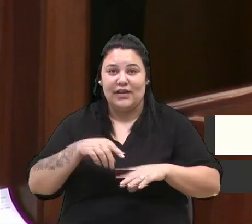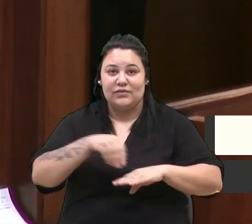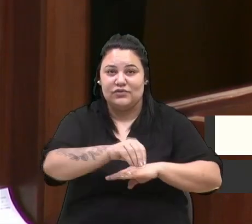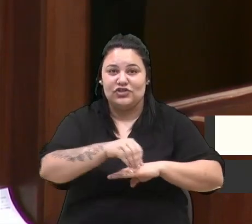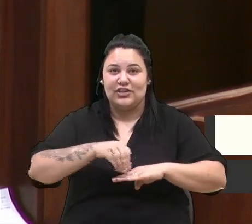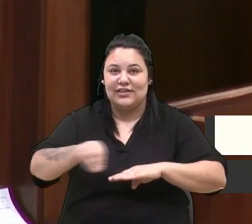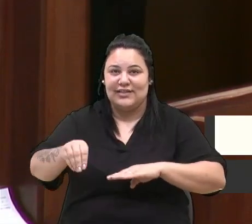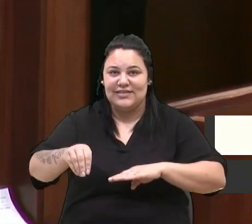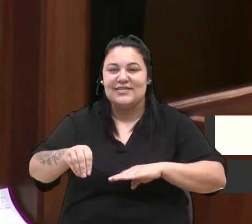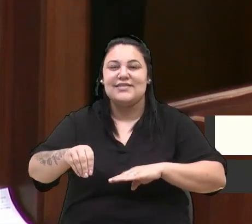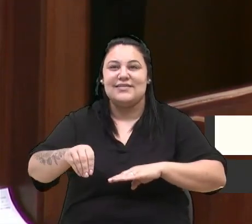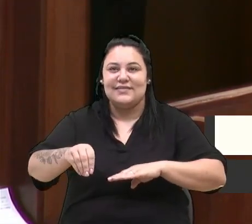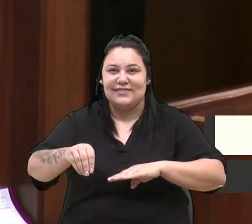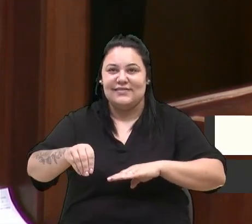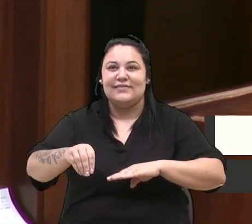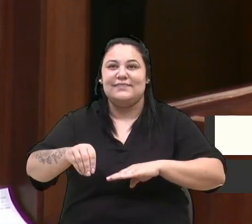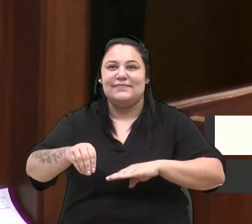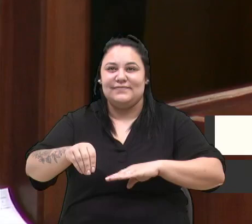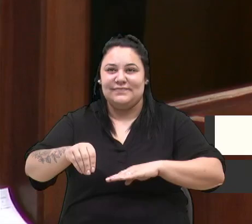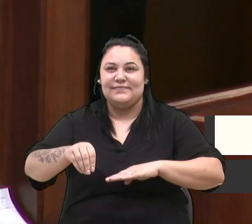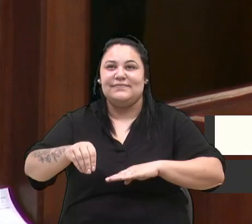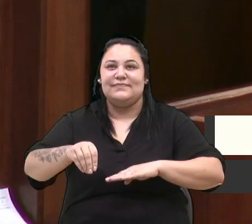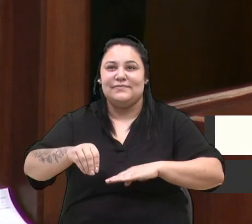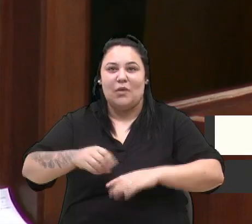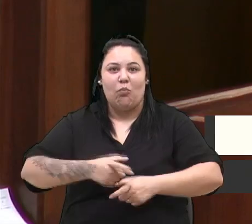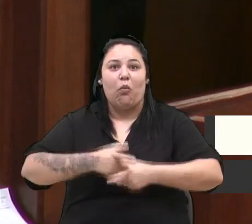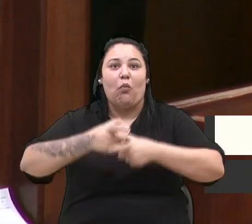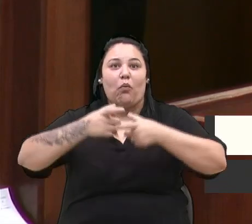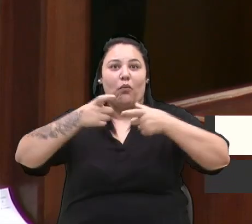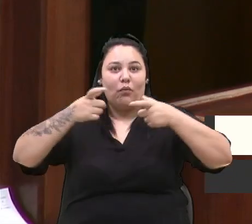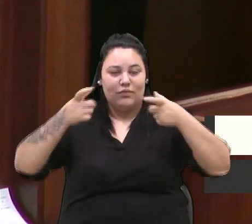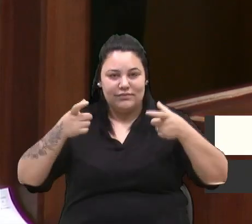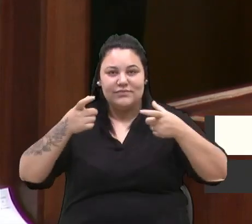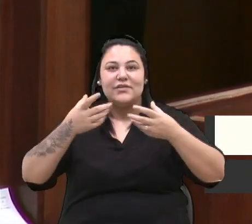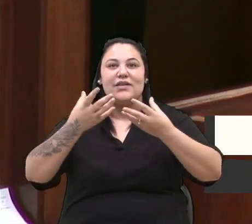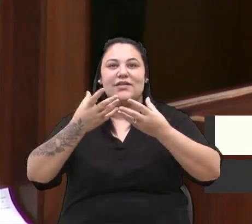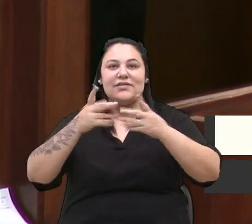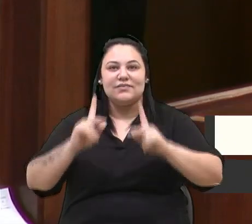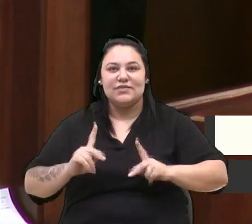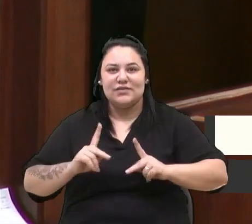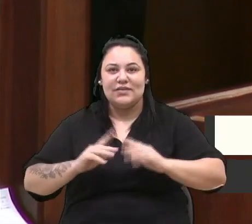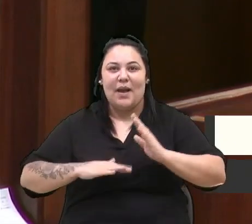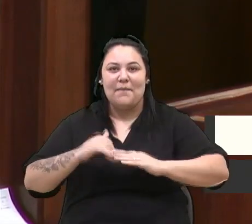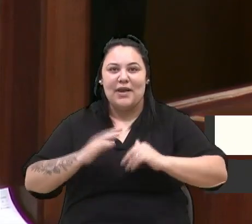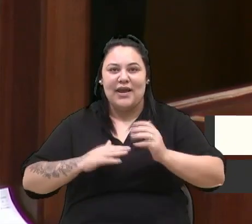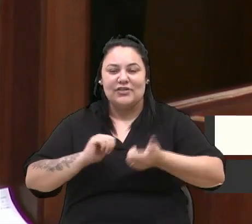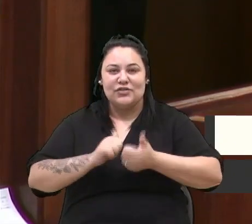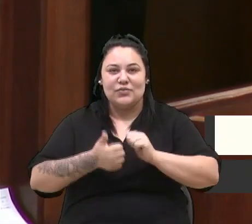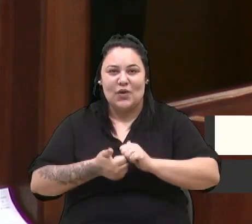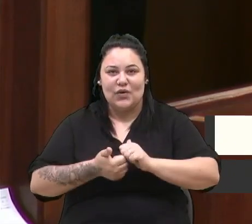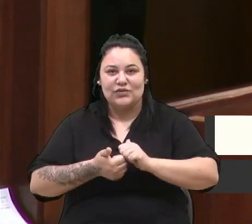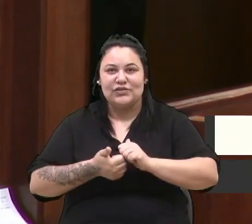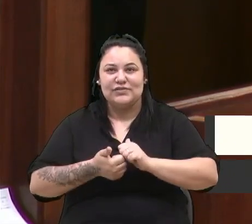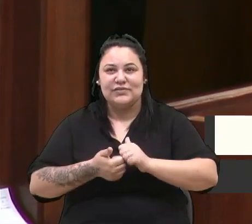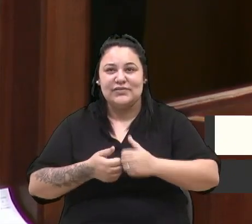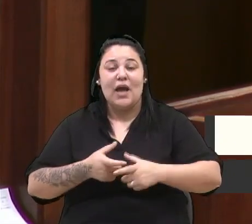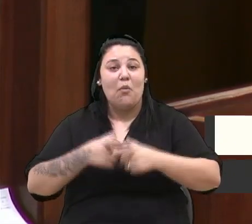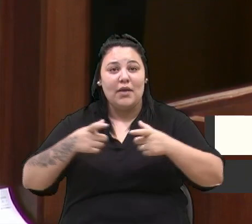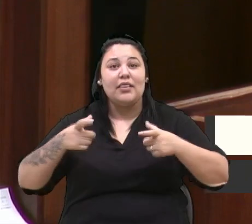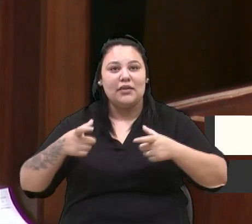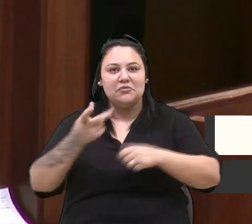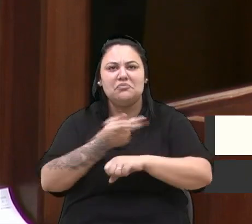eles estão crescendo, as pessoas, pela prática do esporte, está aumentando